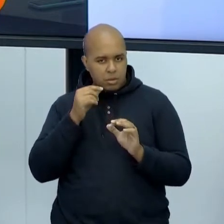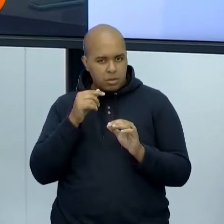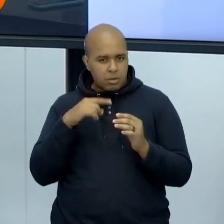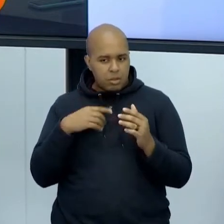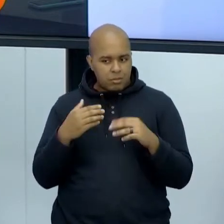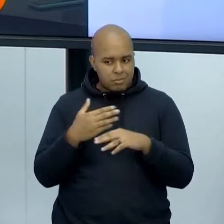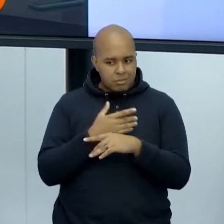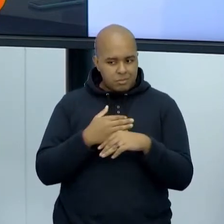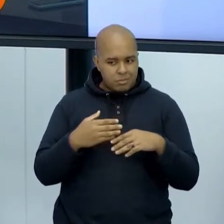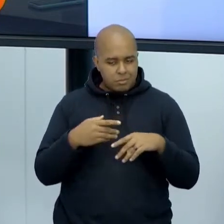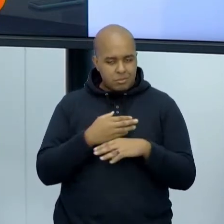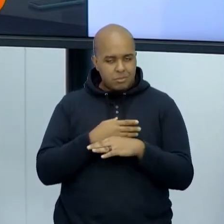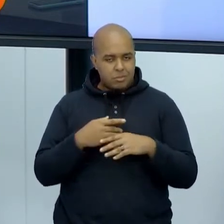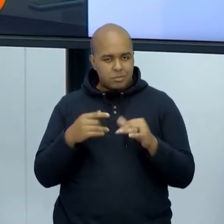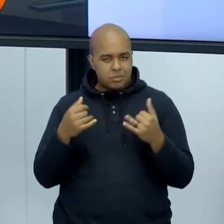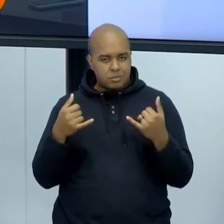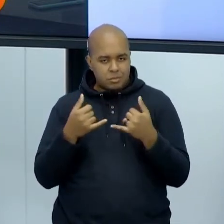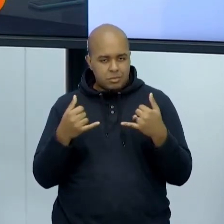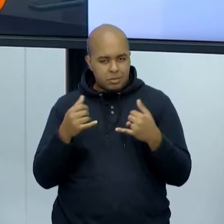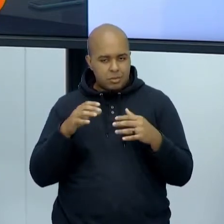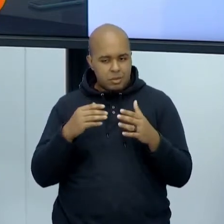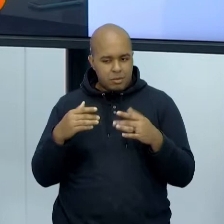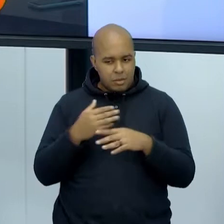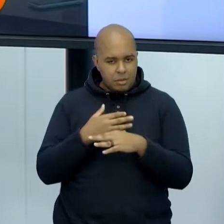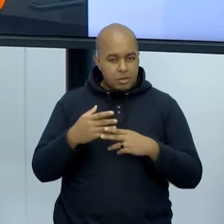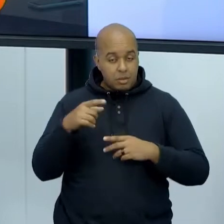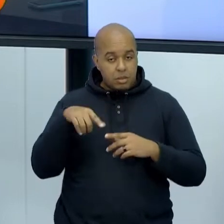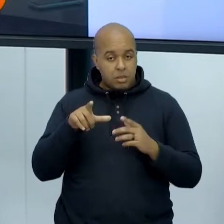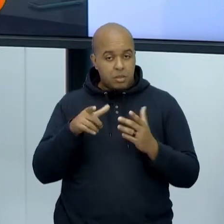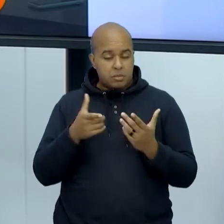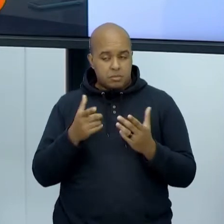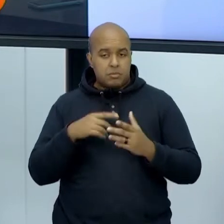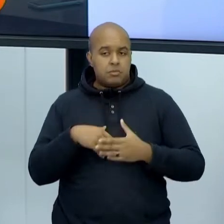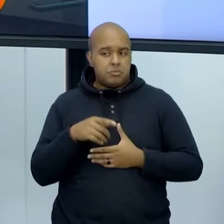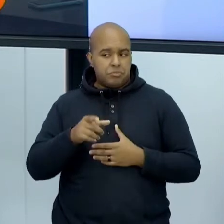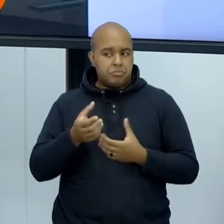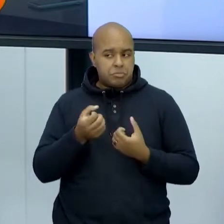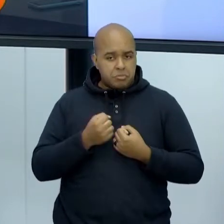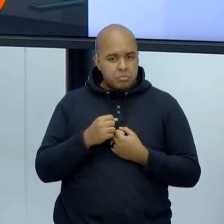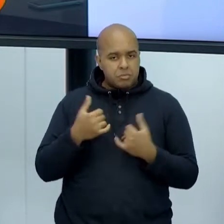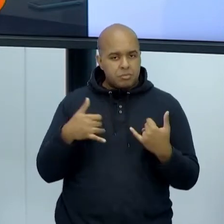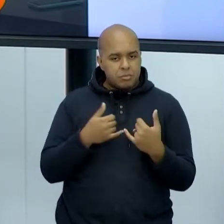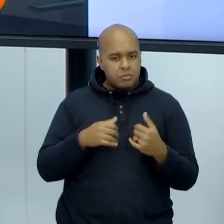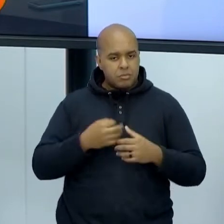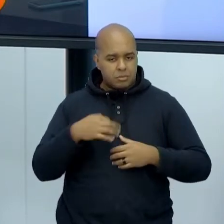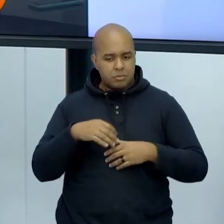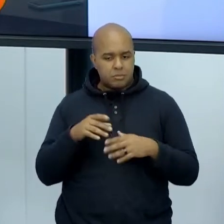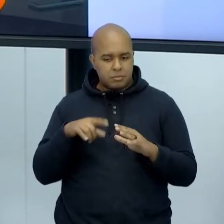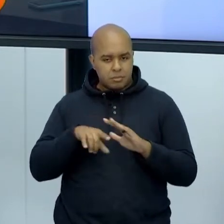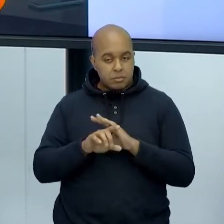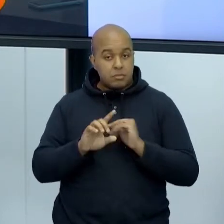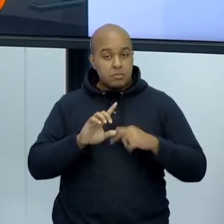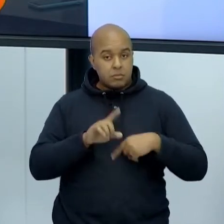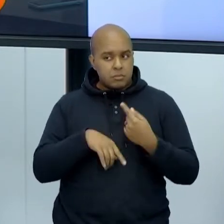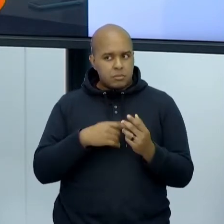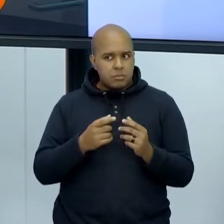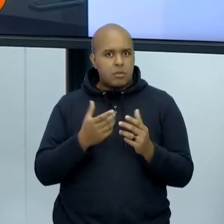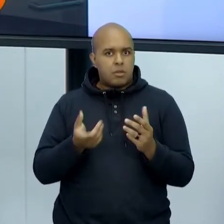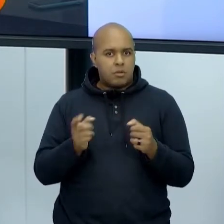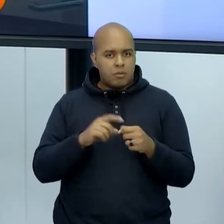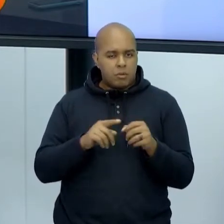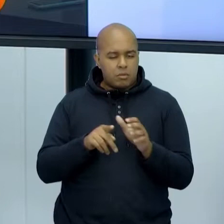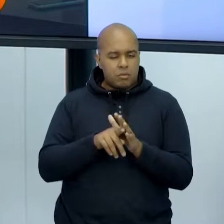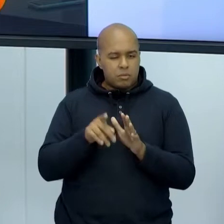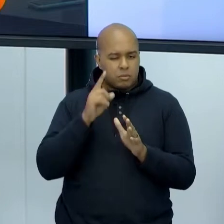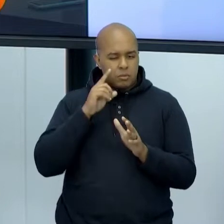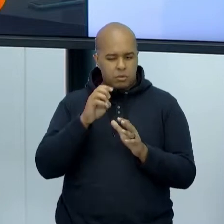tá passando ali, desses fios, né, estão passando ali, ele recebe energia, vai para frente e depois quando ele volta para o